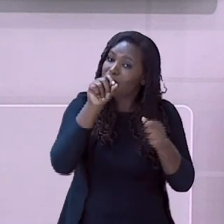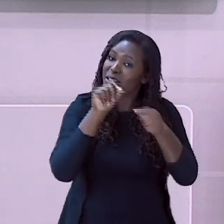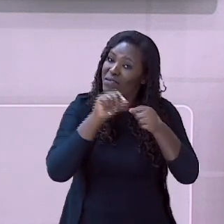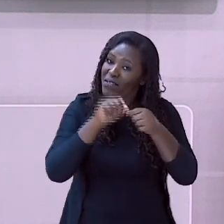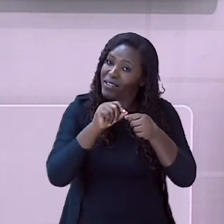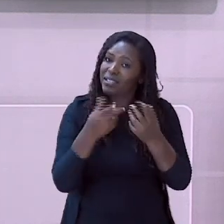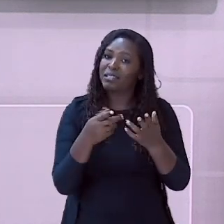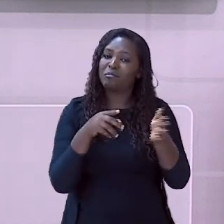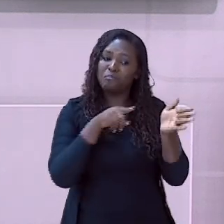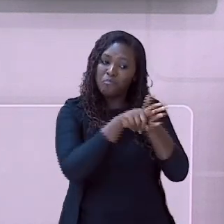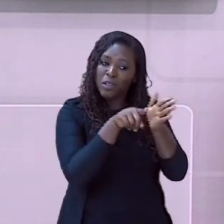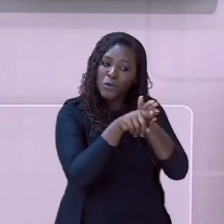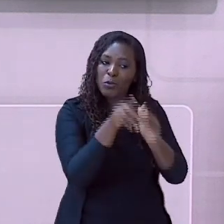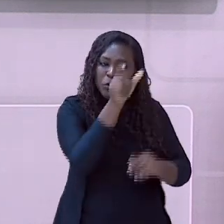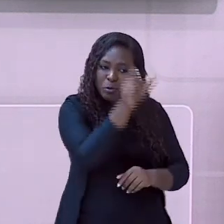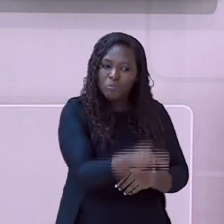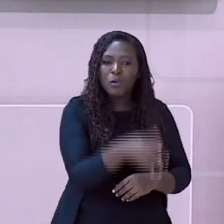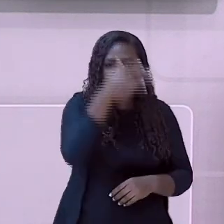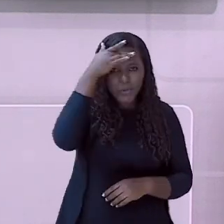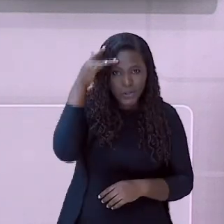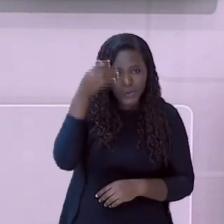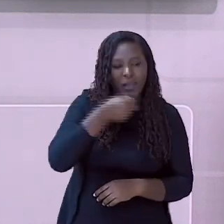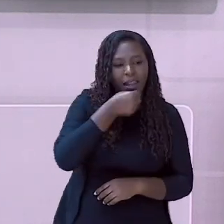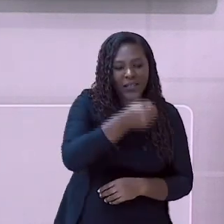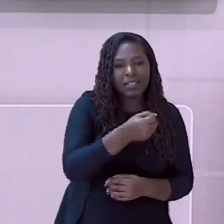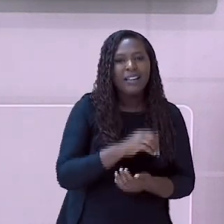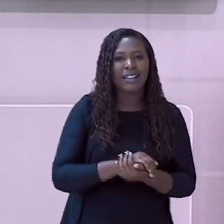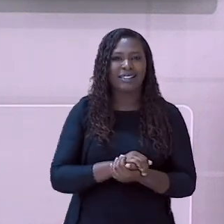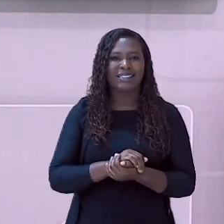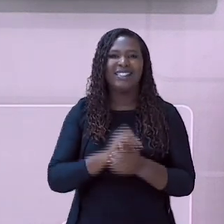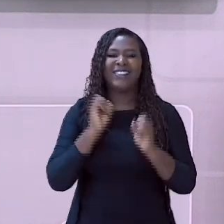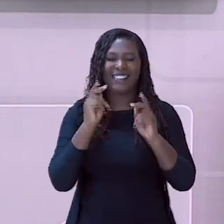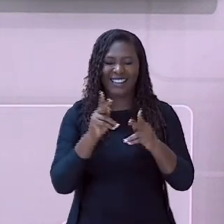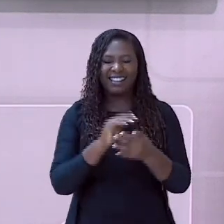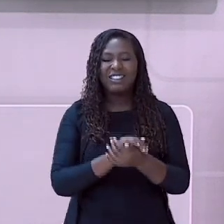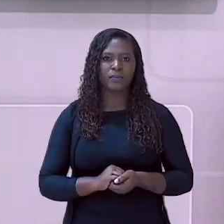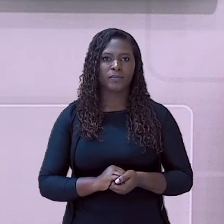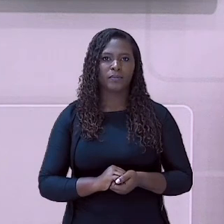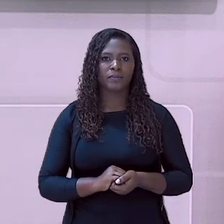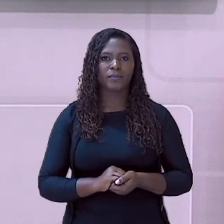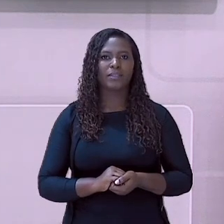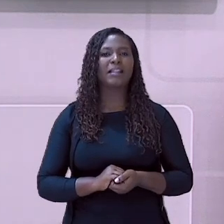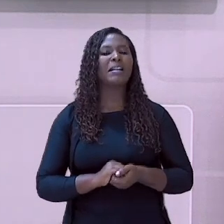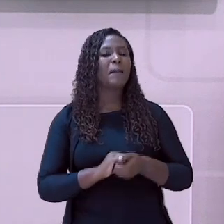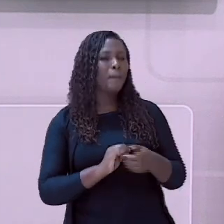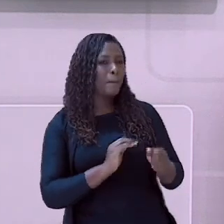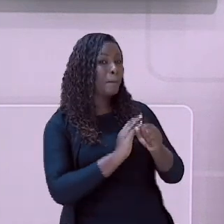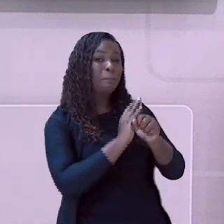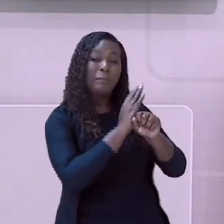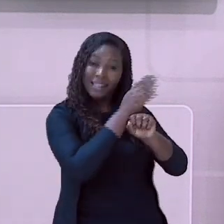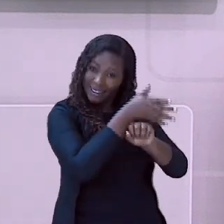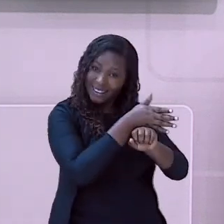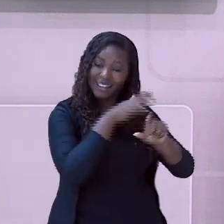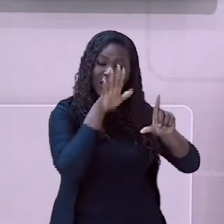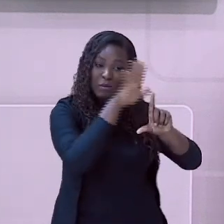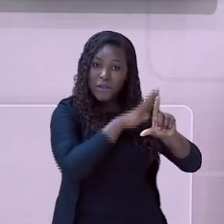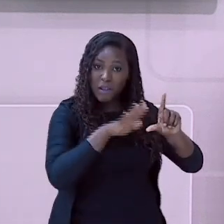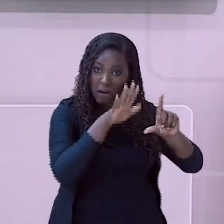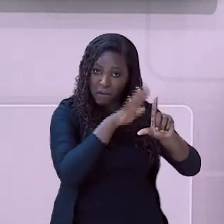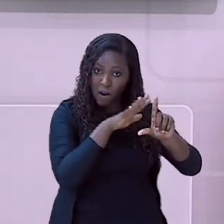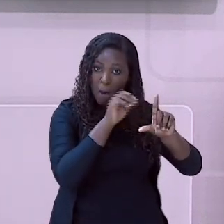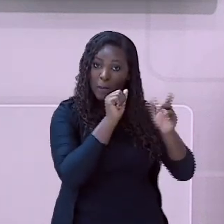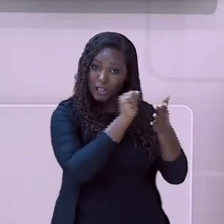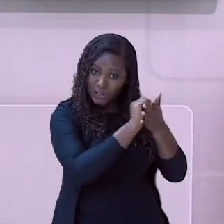algumas sugestões. Bom, por hoje é só, aguardo vocês na próxima aula. E para acessar nossas atividades na